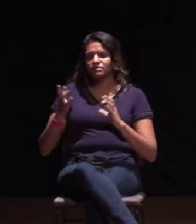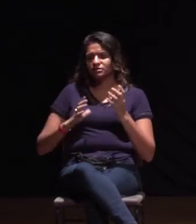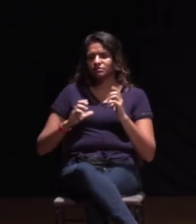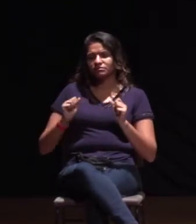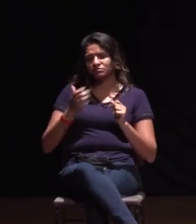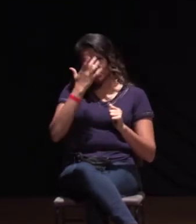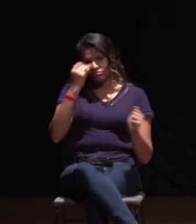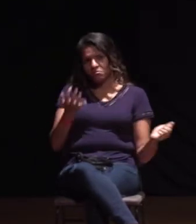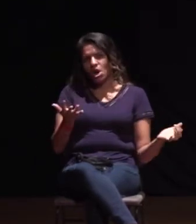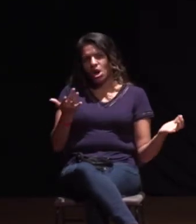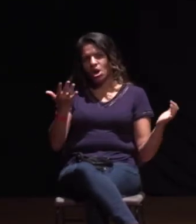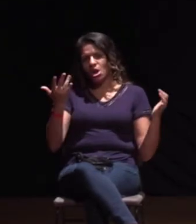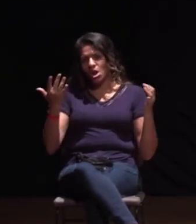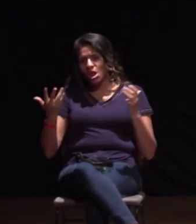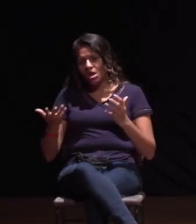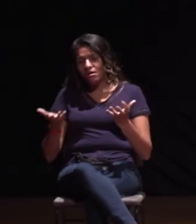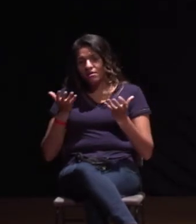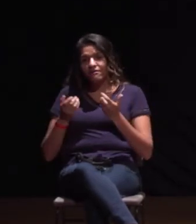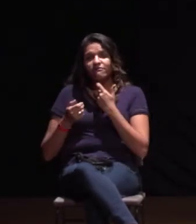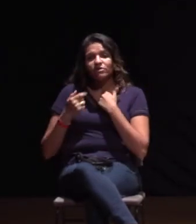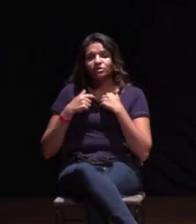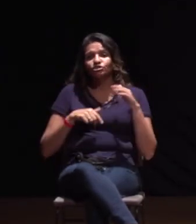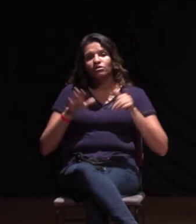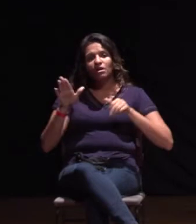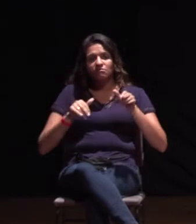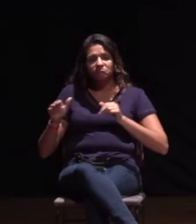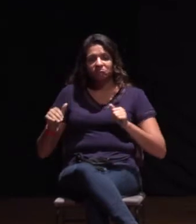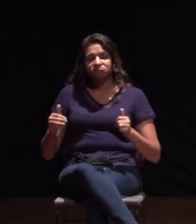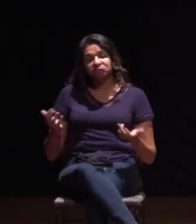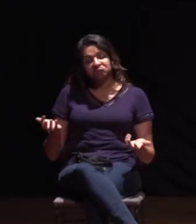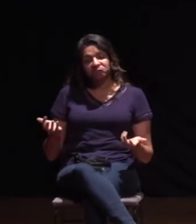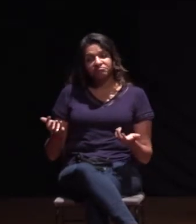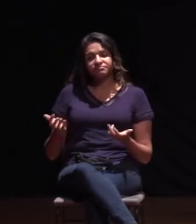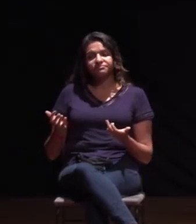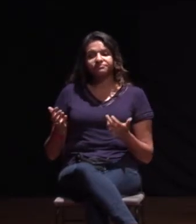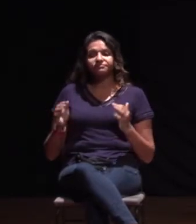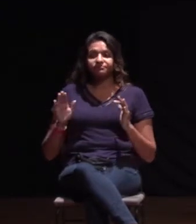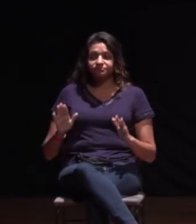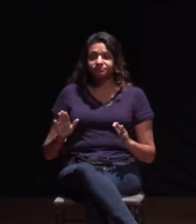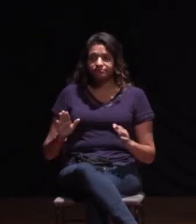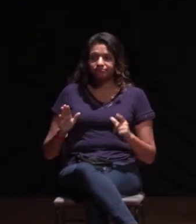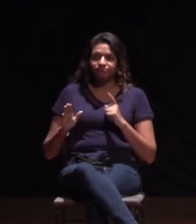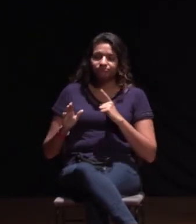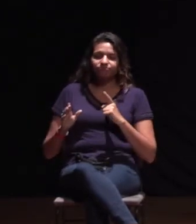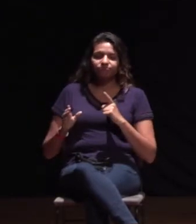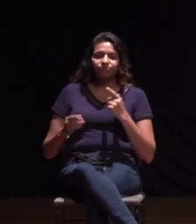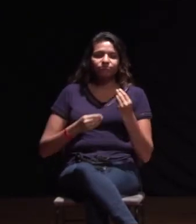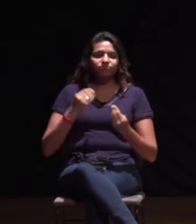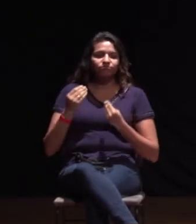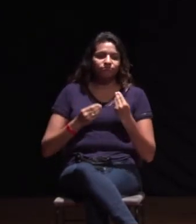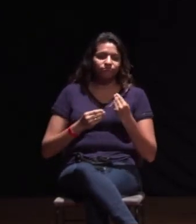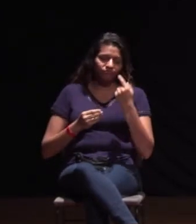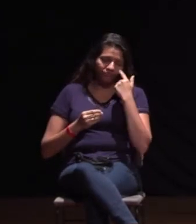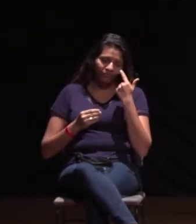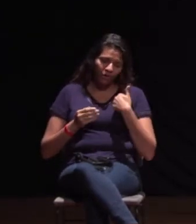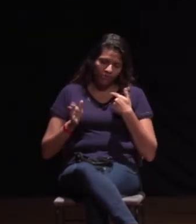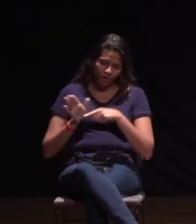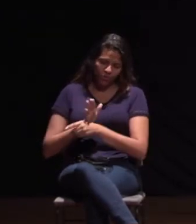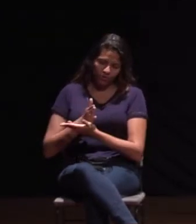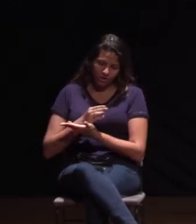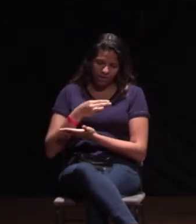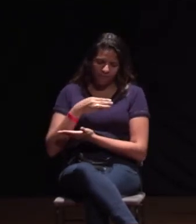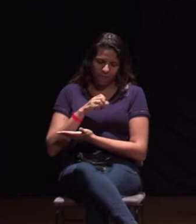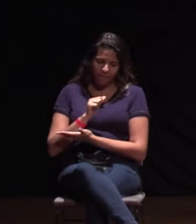públicos, de trazer em pauta essas questões. Aí uma pergunta vai para o Mathieu, né?